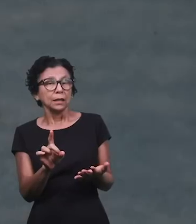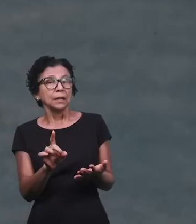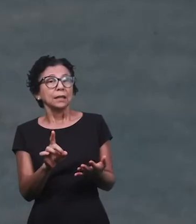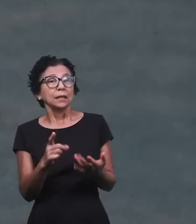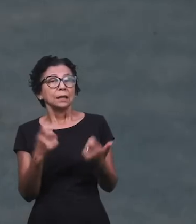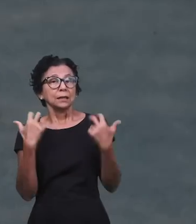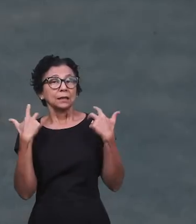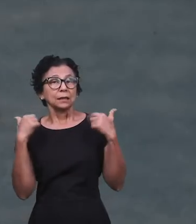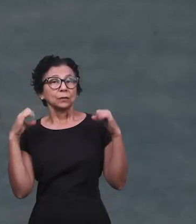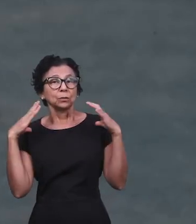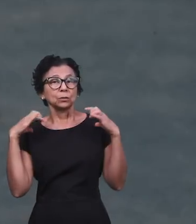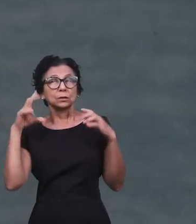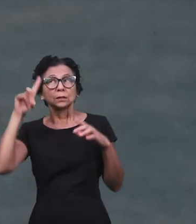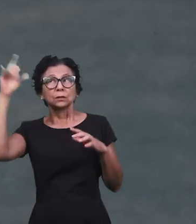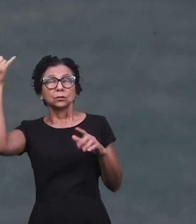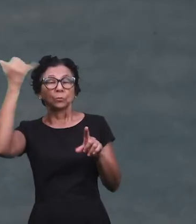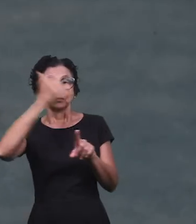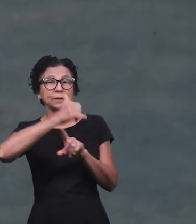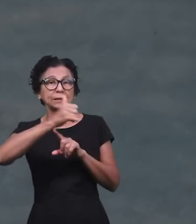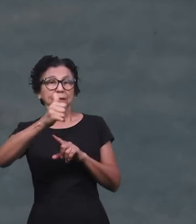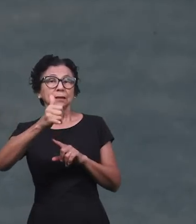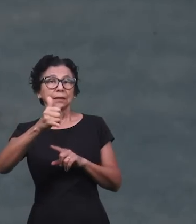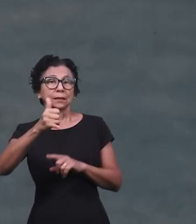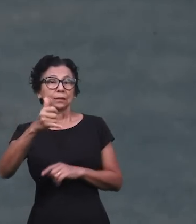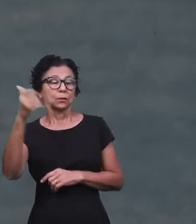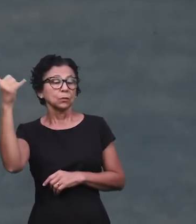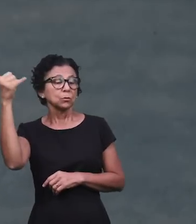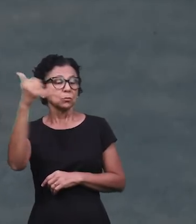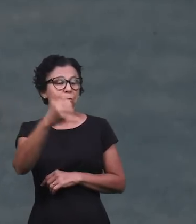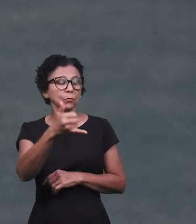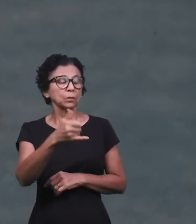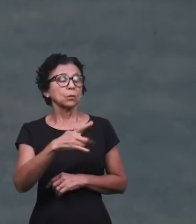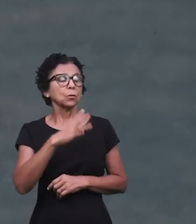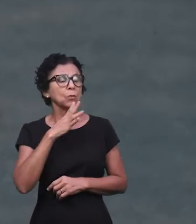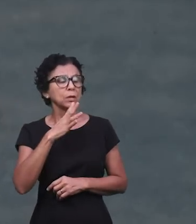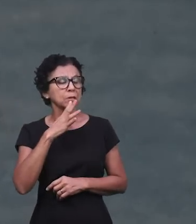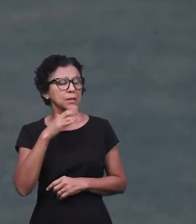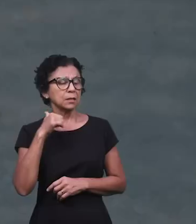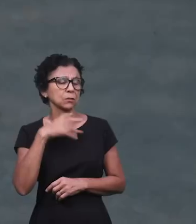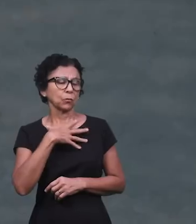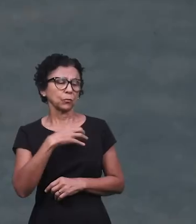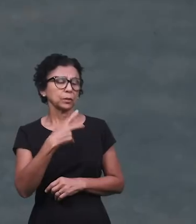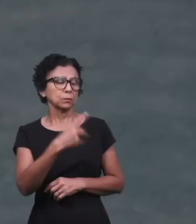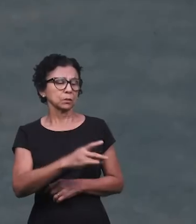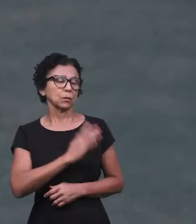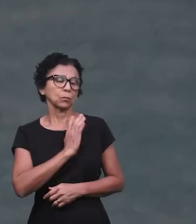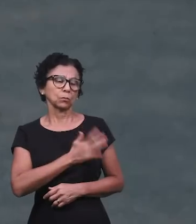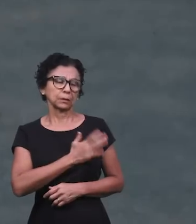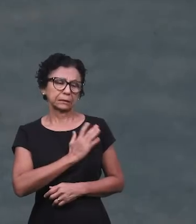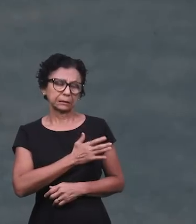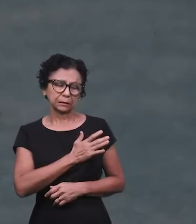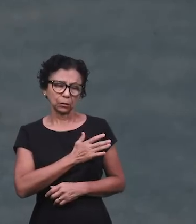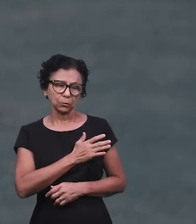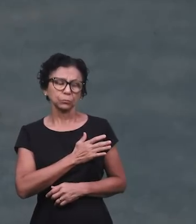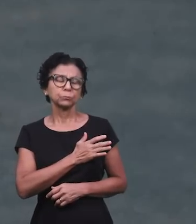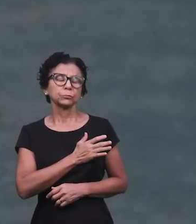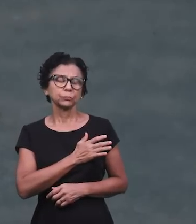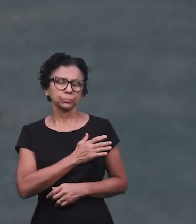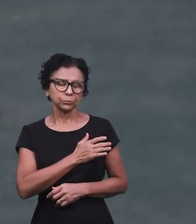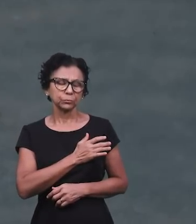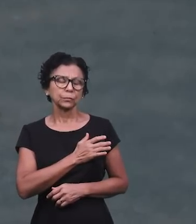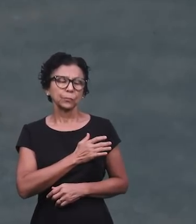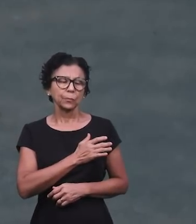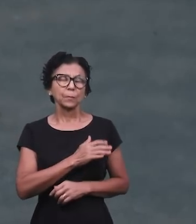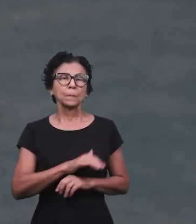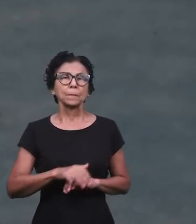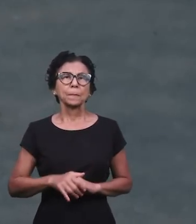palavra profética, o Senhor falou com ela, que conhecia o seu coração. Ninguém sabia, ninguém nunca tinha visto essa jovem. Conhecia o seu